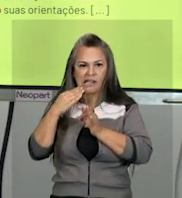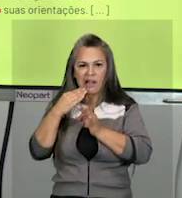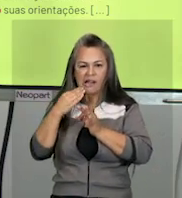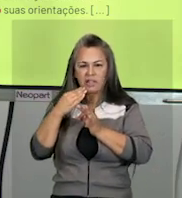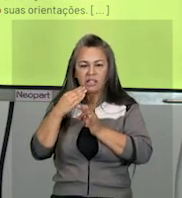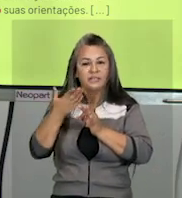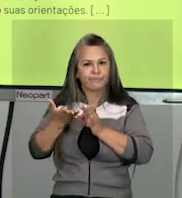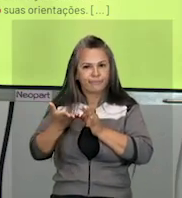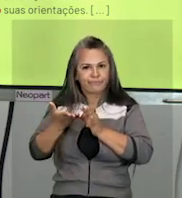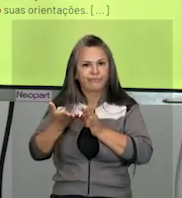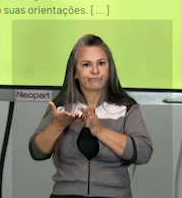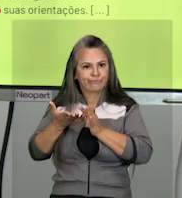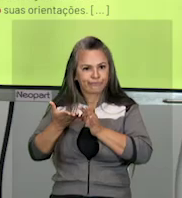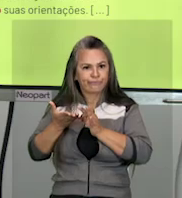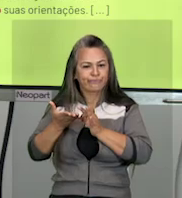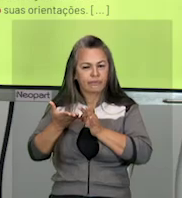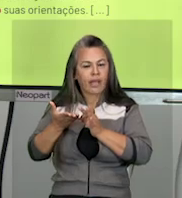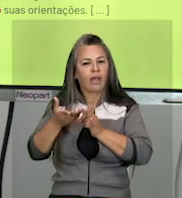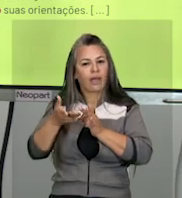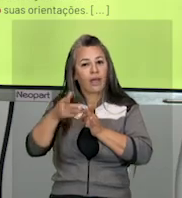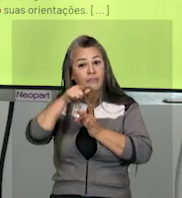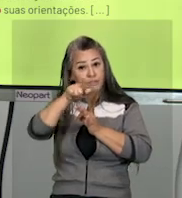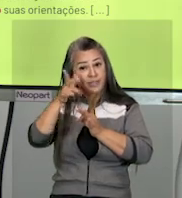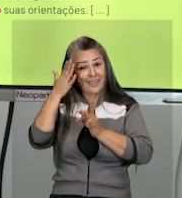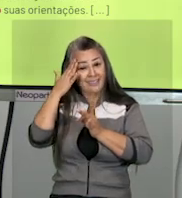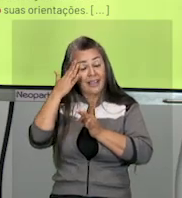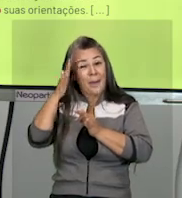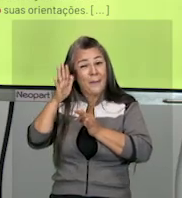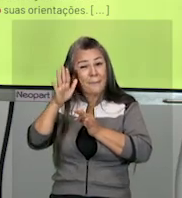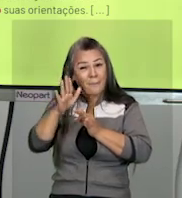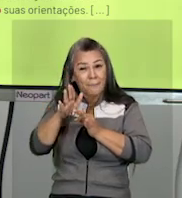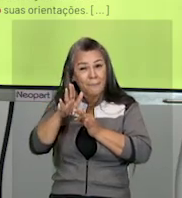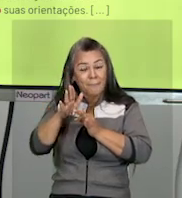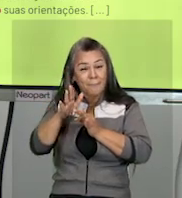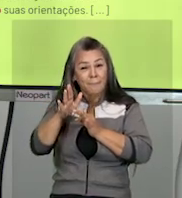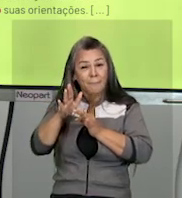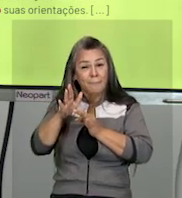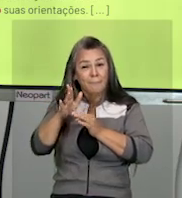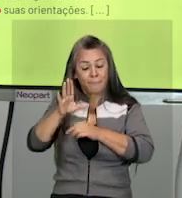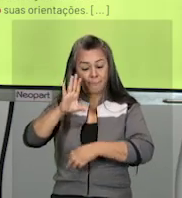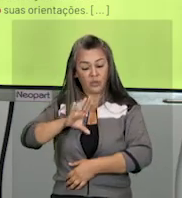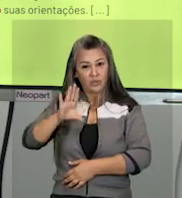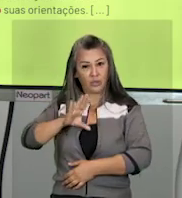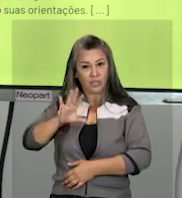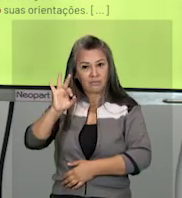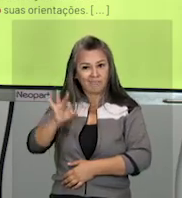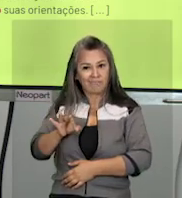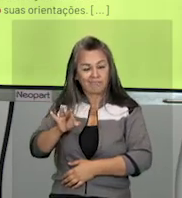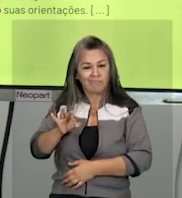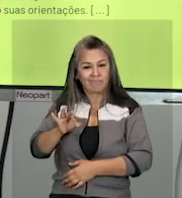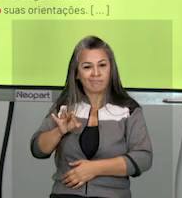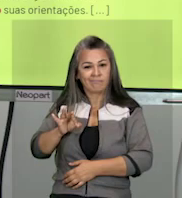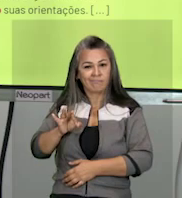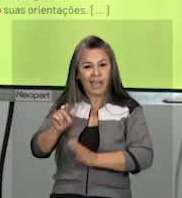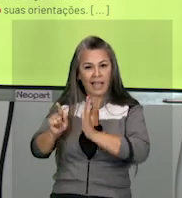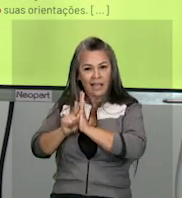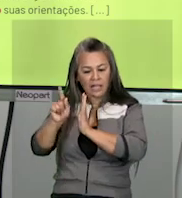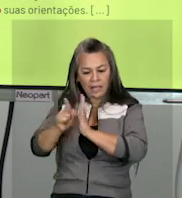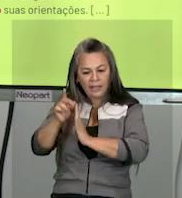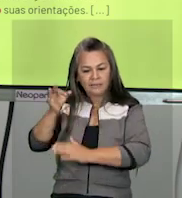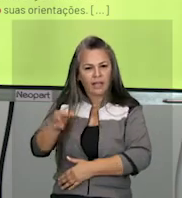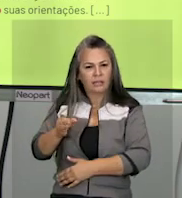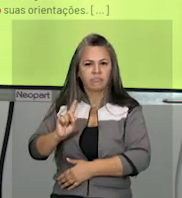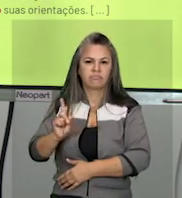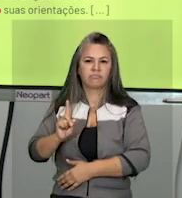picotadas, que fazem sentido, sim, mas que não tem aquele complemento todo gramatical. E quando